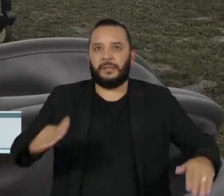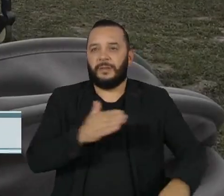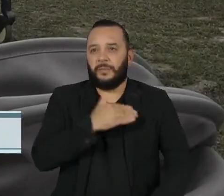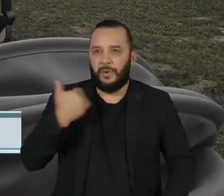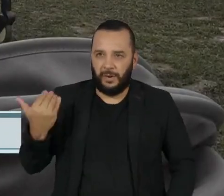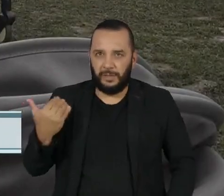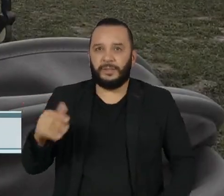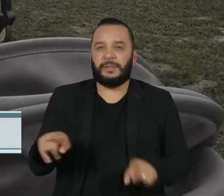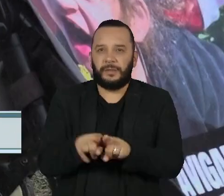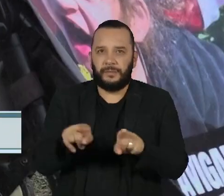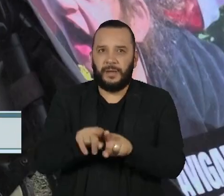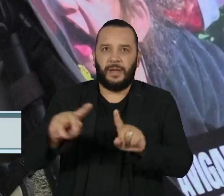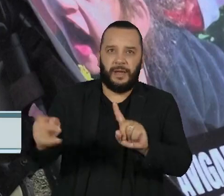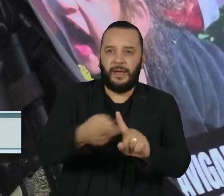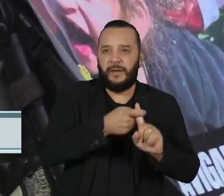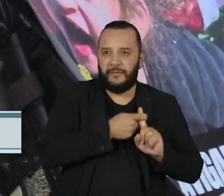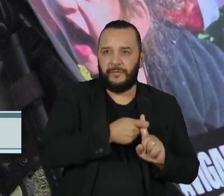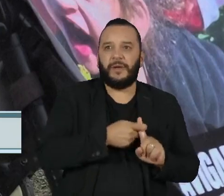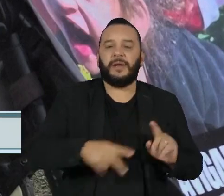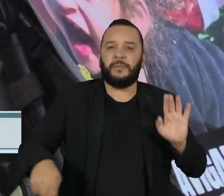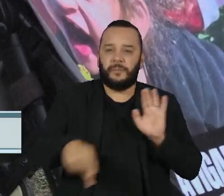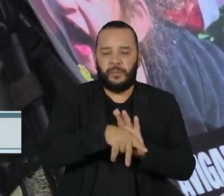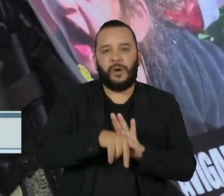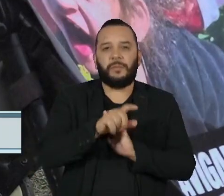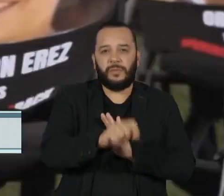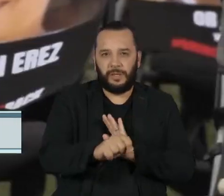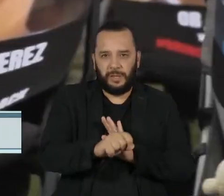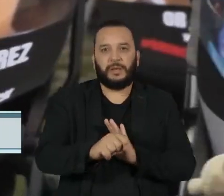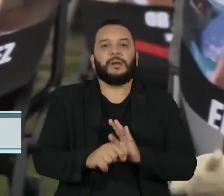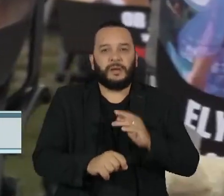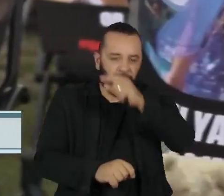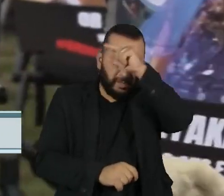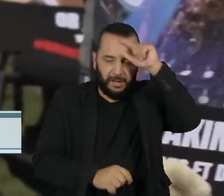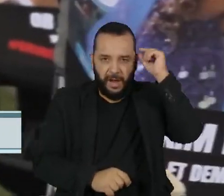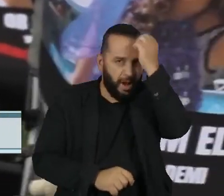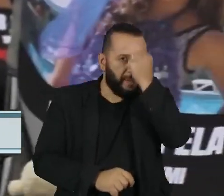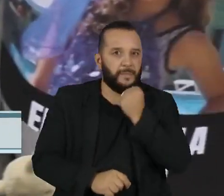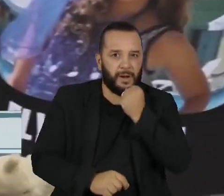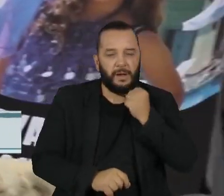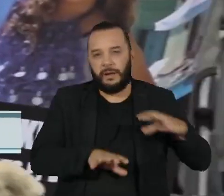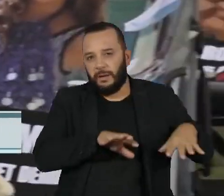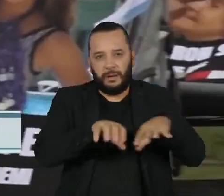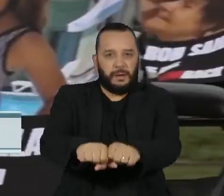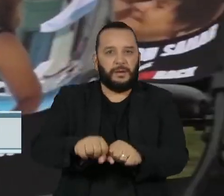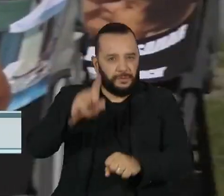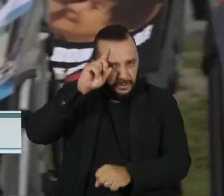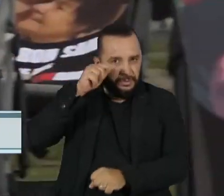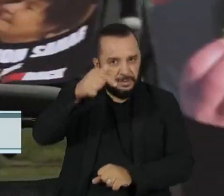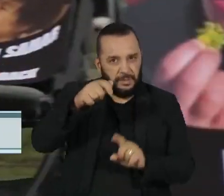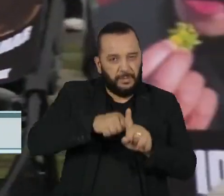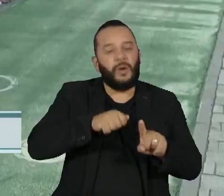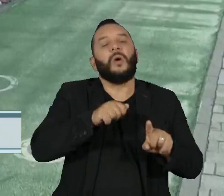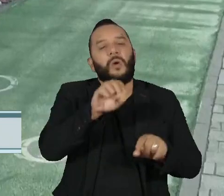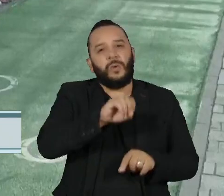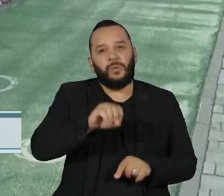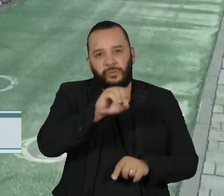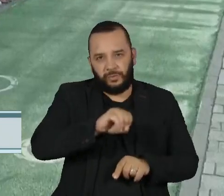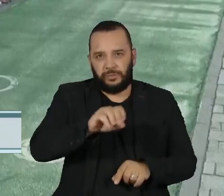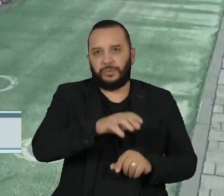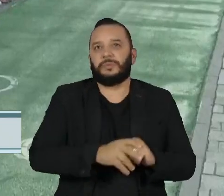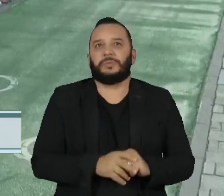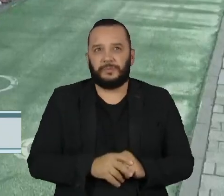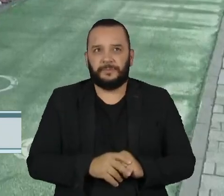as mantidas reféns pelo ramas que foram sequestradas em 7 de outubro Dia do ataque do grupo em Israel